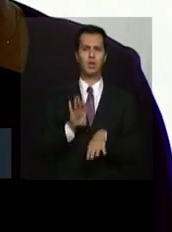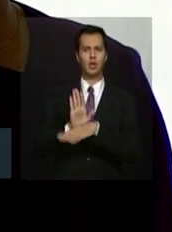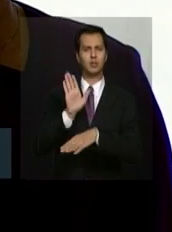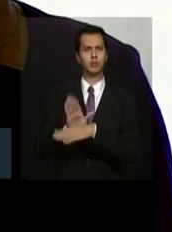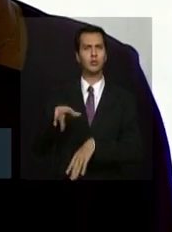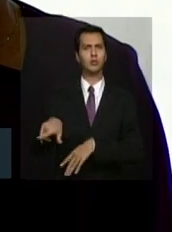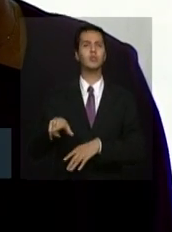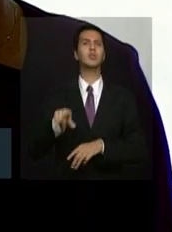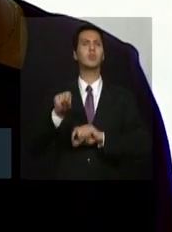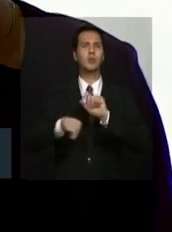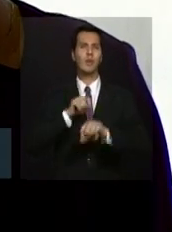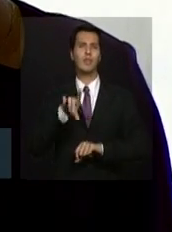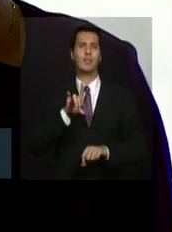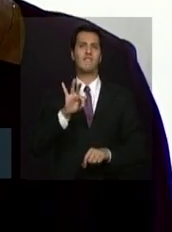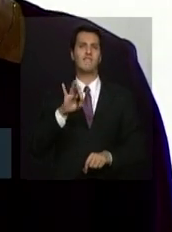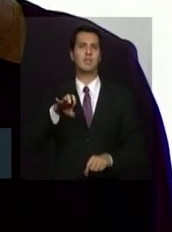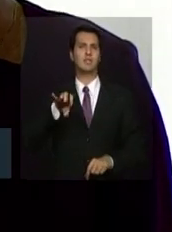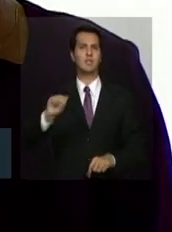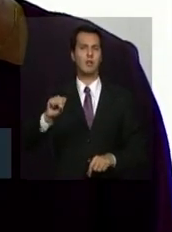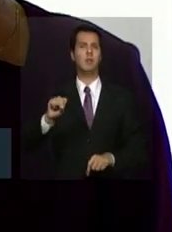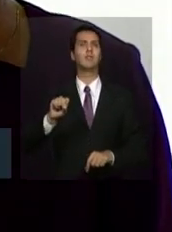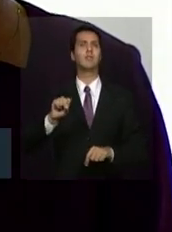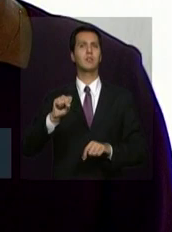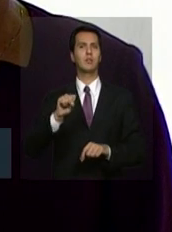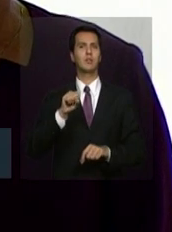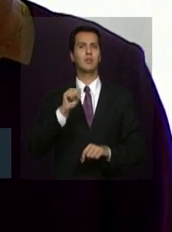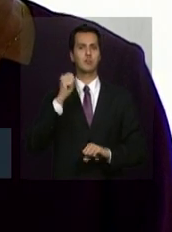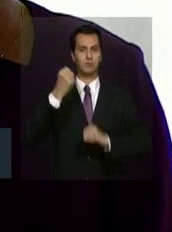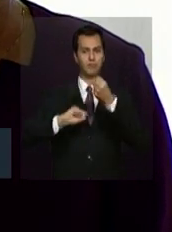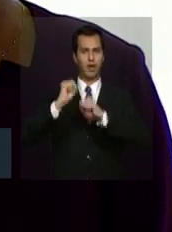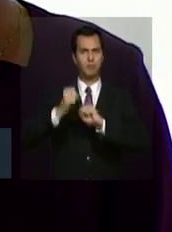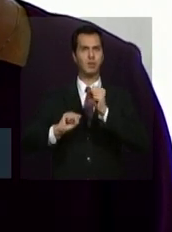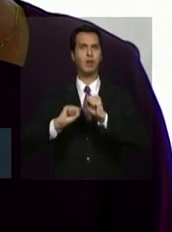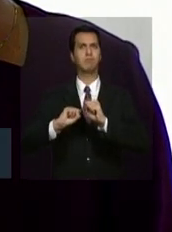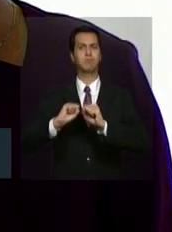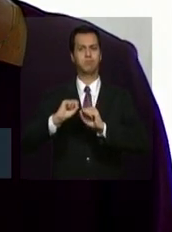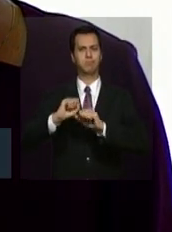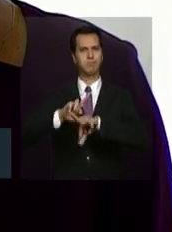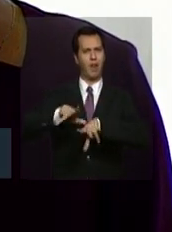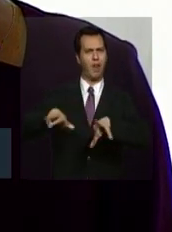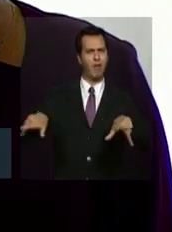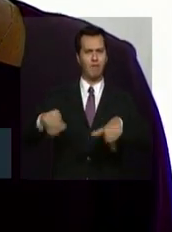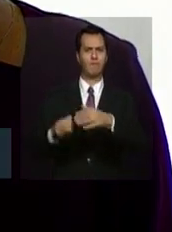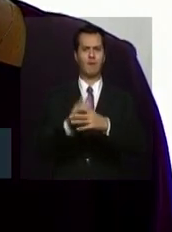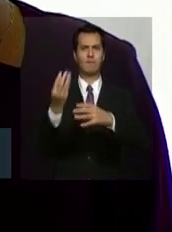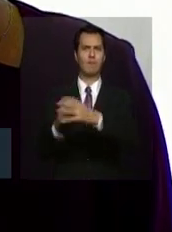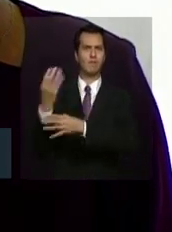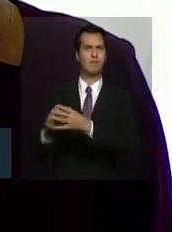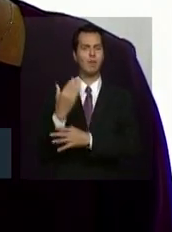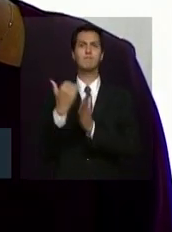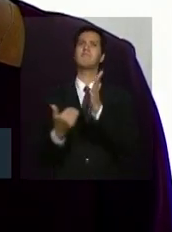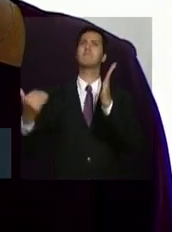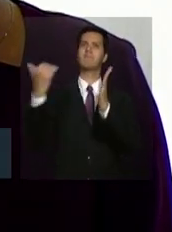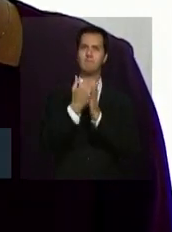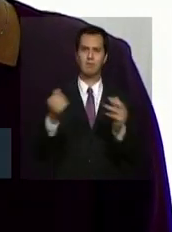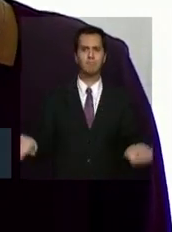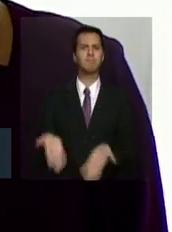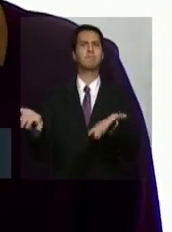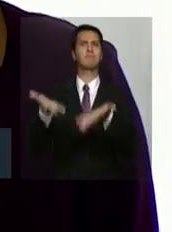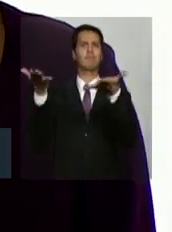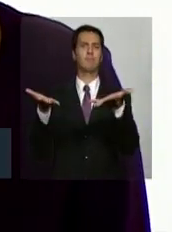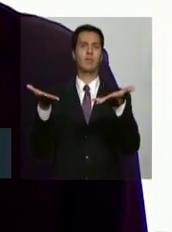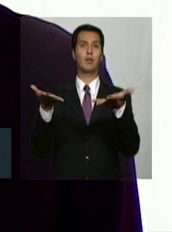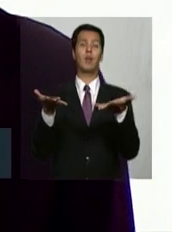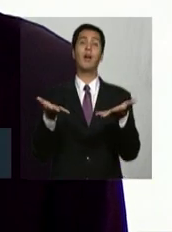de defesa nacional. Pois é assim que nossas Forças Armadas continuarão a exercer com